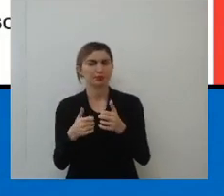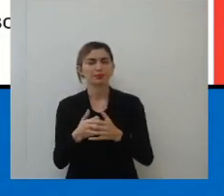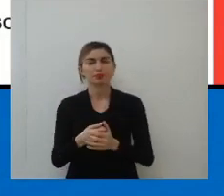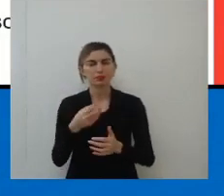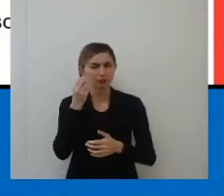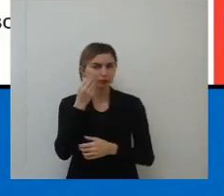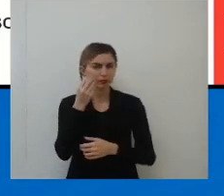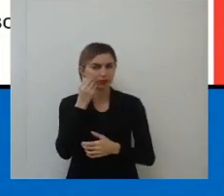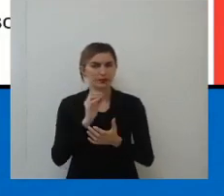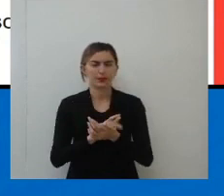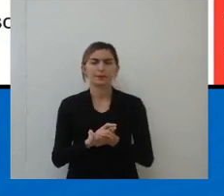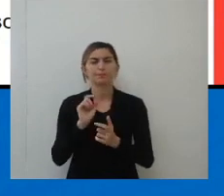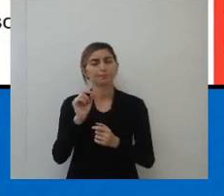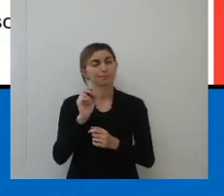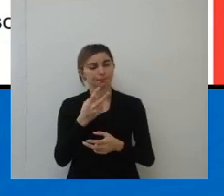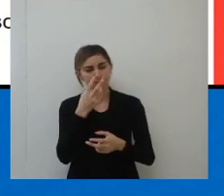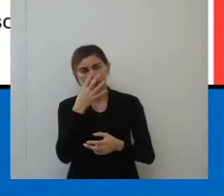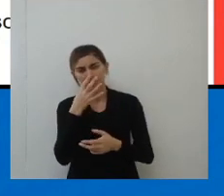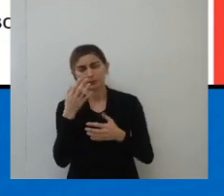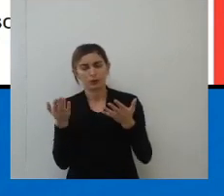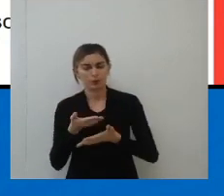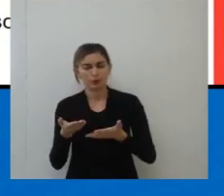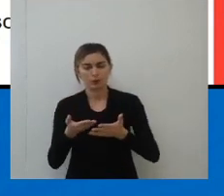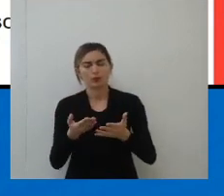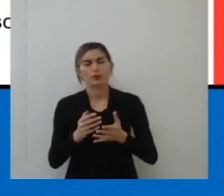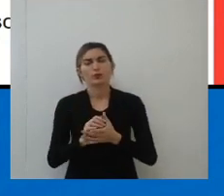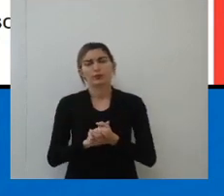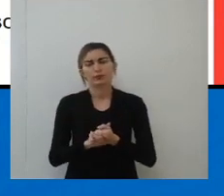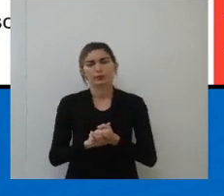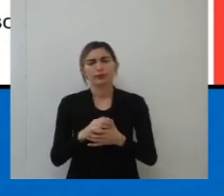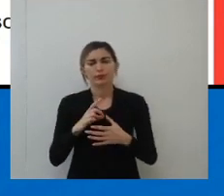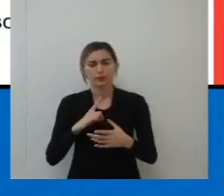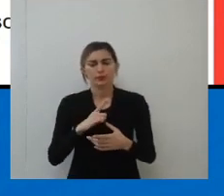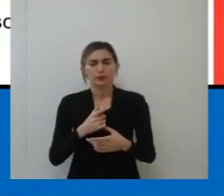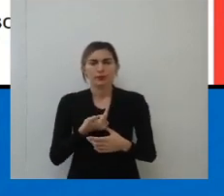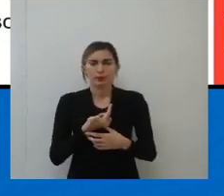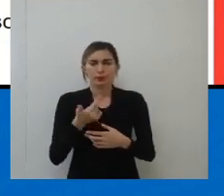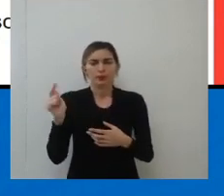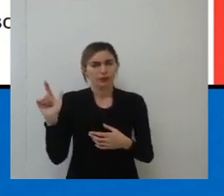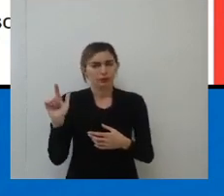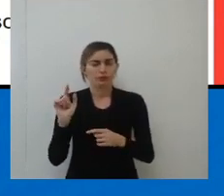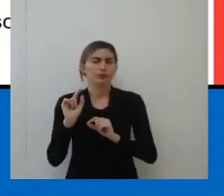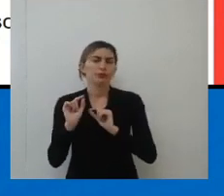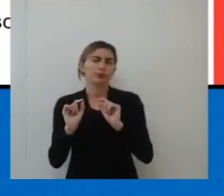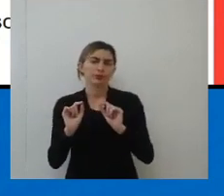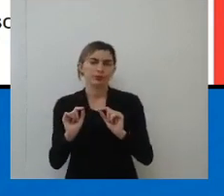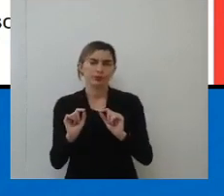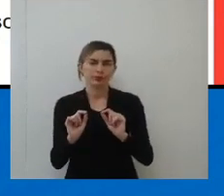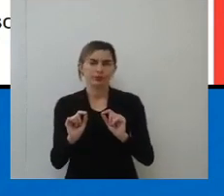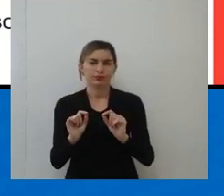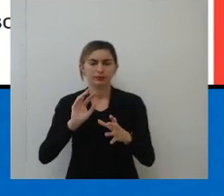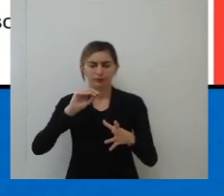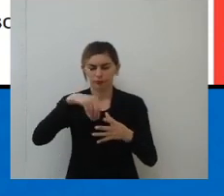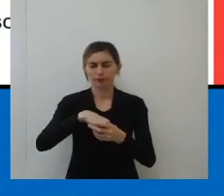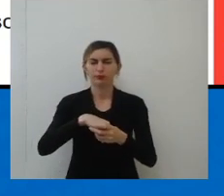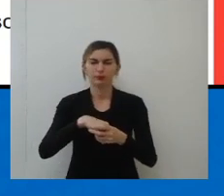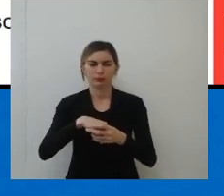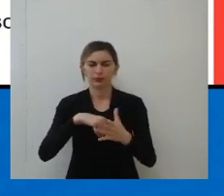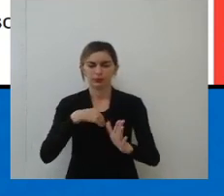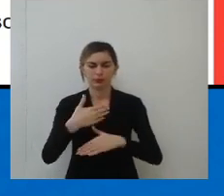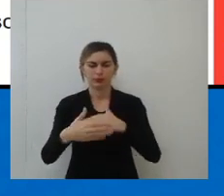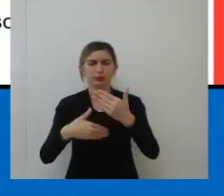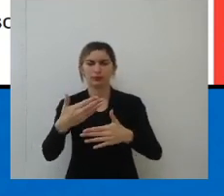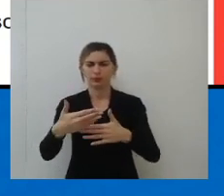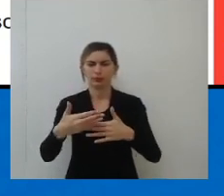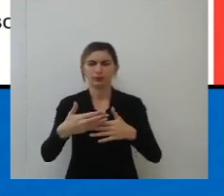Vê só, o que é que a gente observa hoje? Que há um outro movimento, né, dentro do